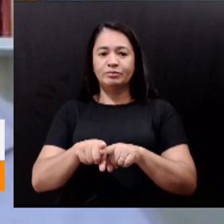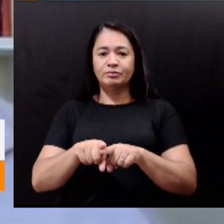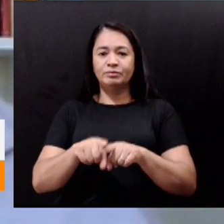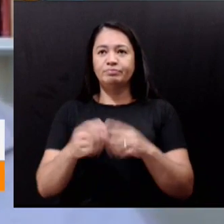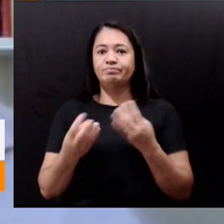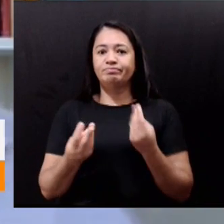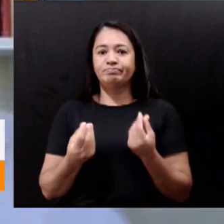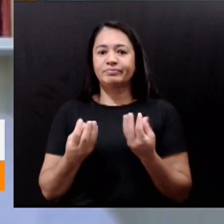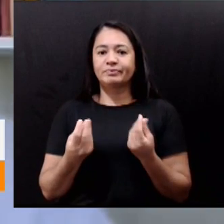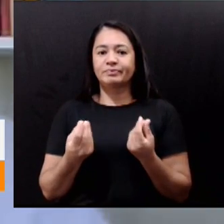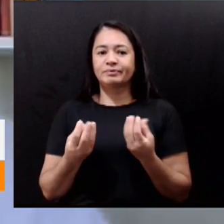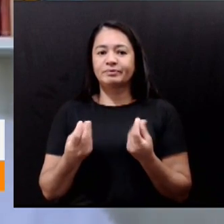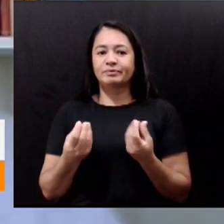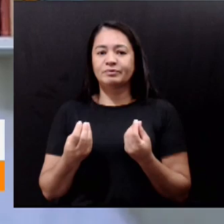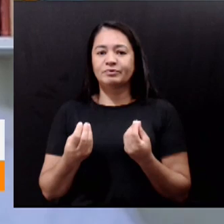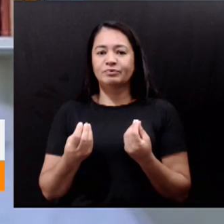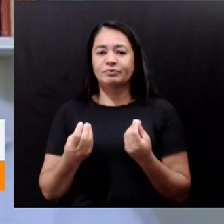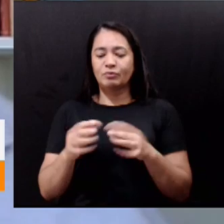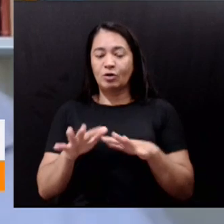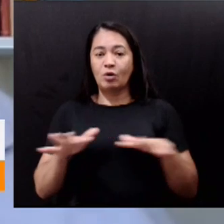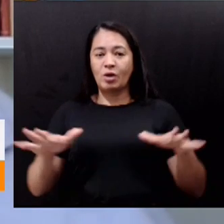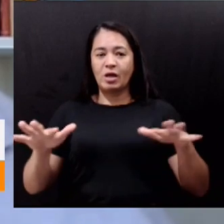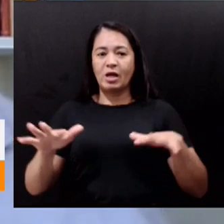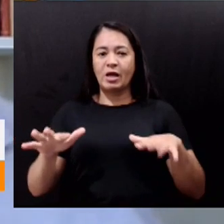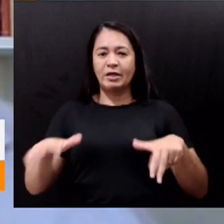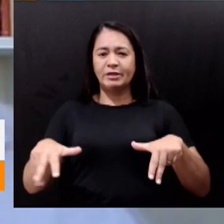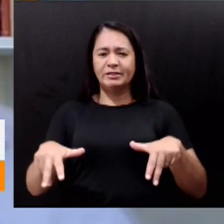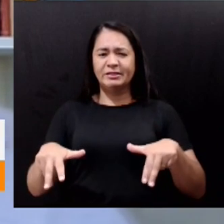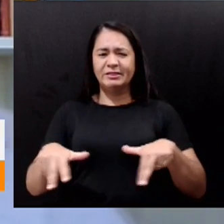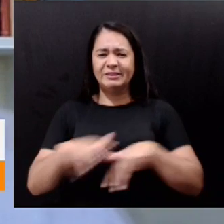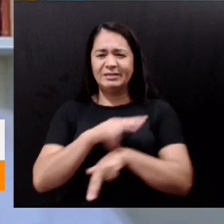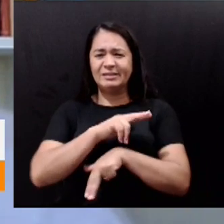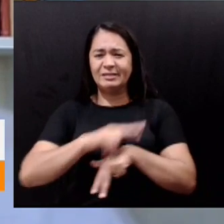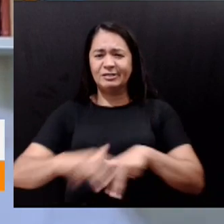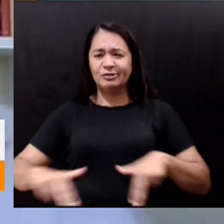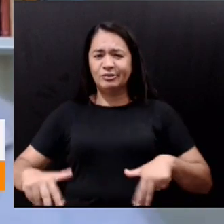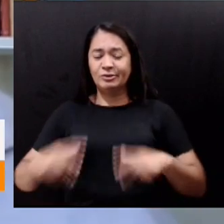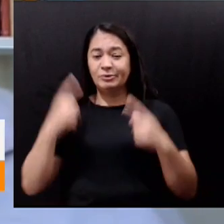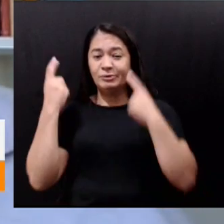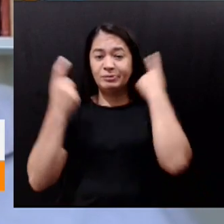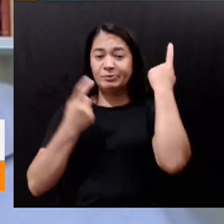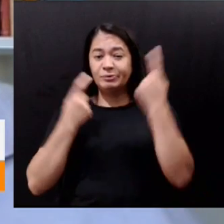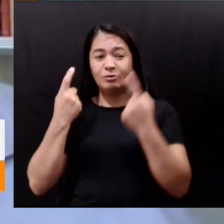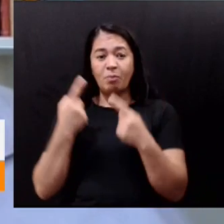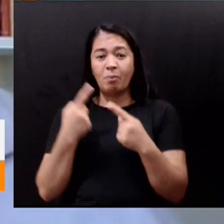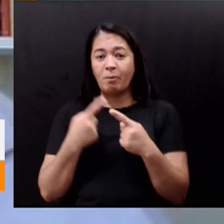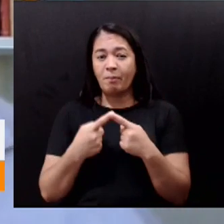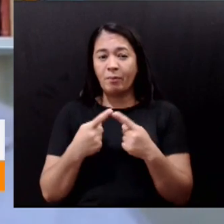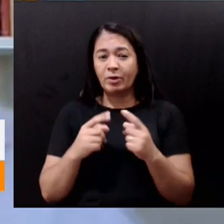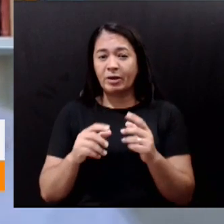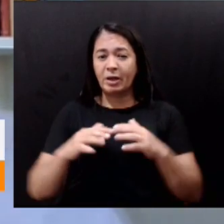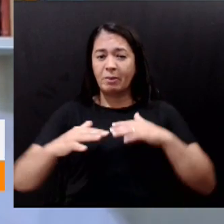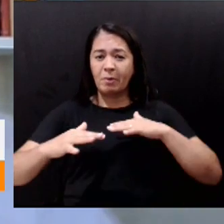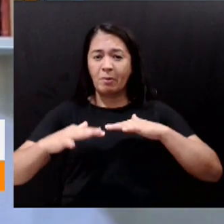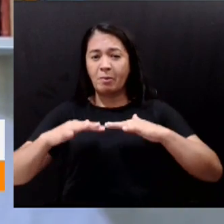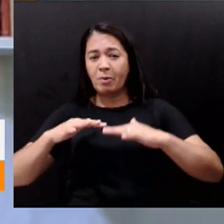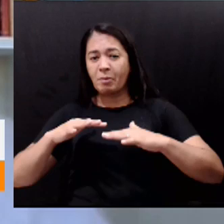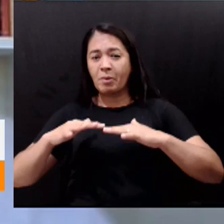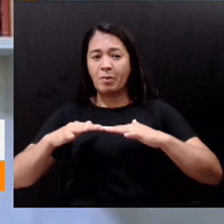um cenário ideológico bastante preocupante também, na medida em que a competitividade está